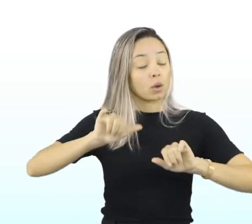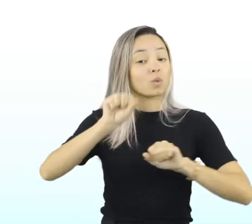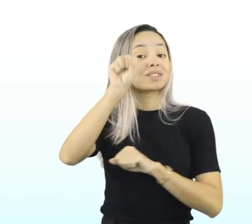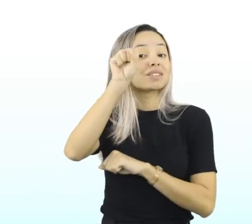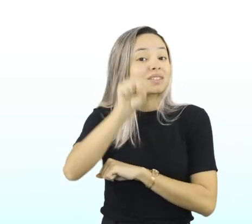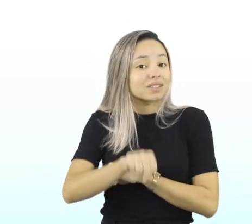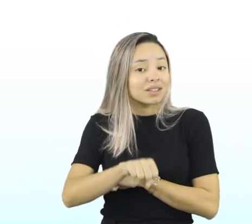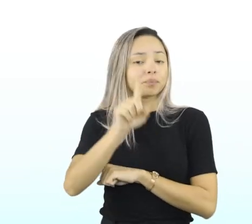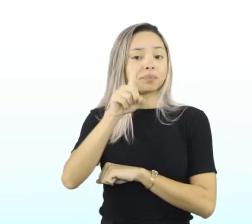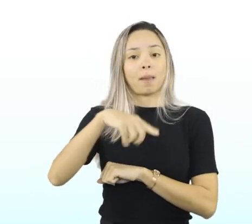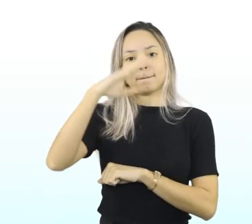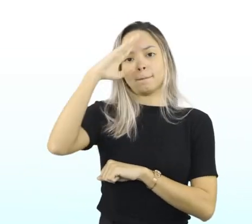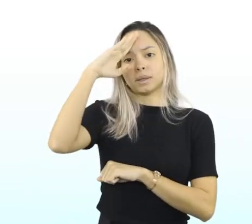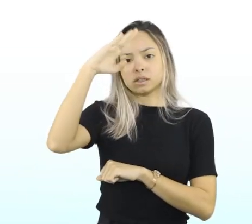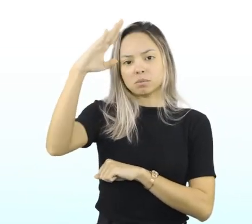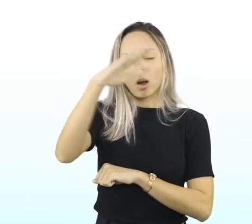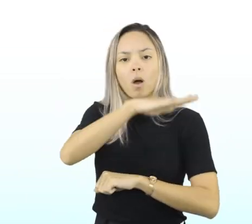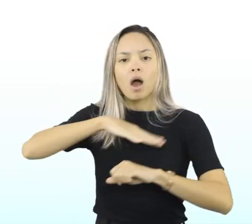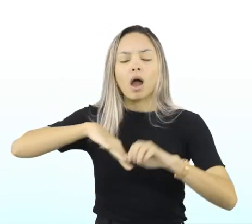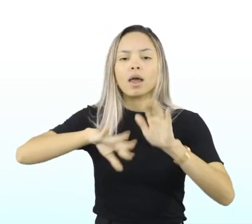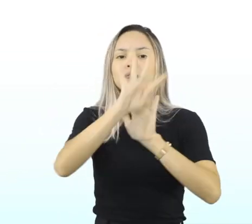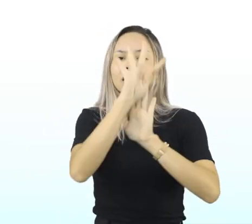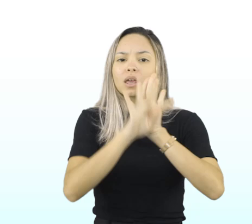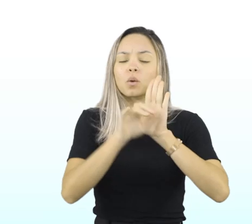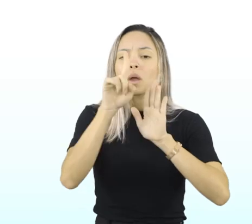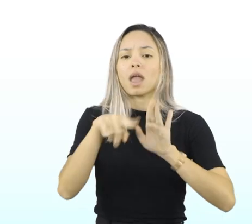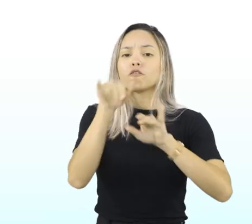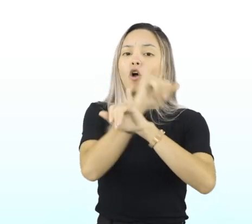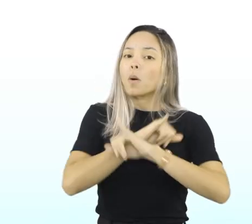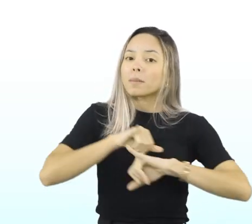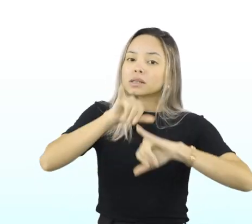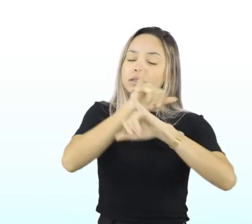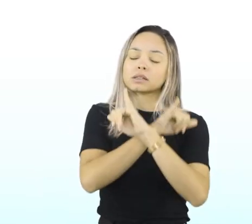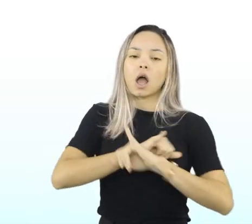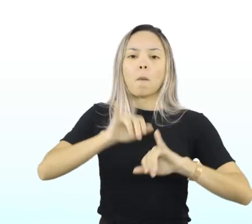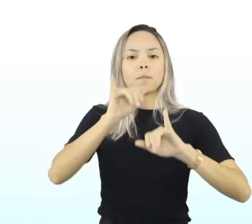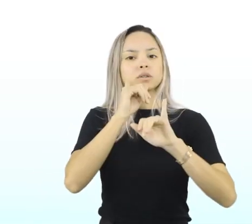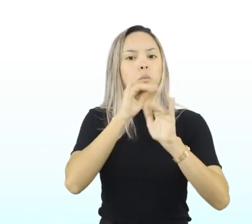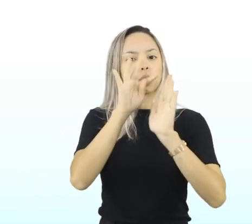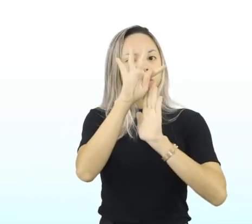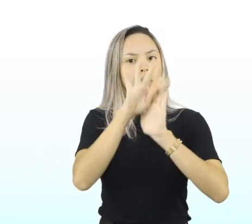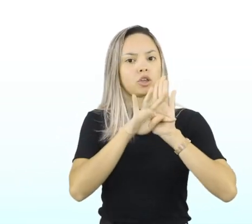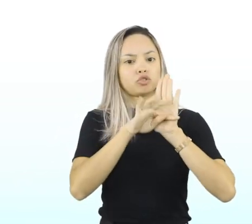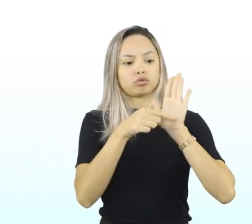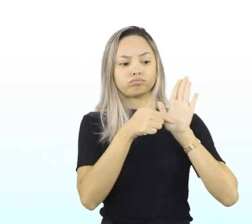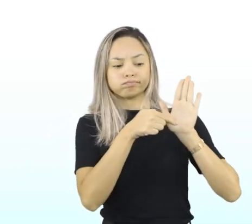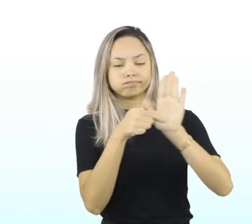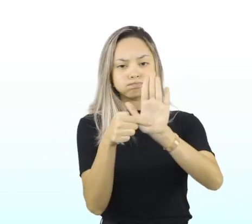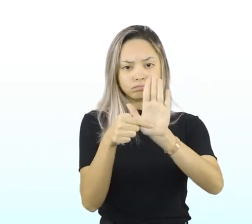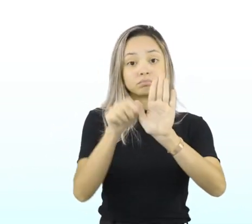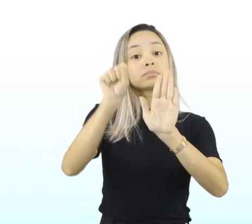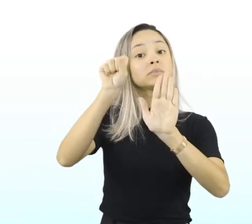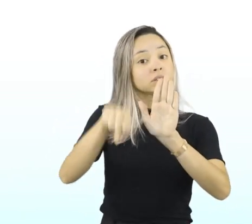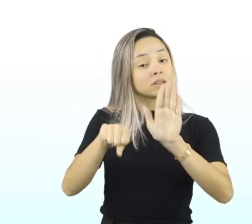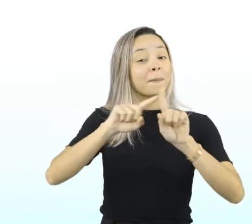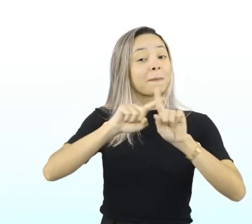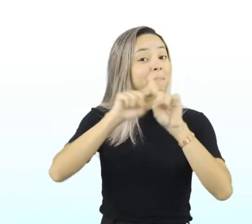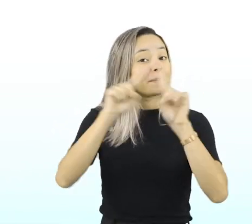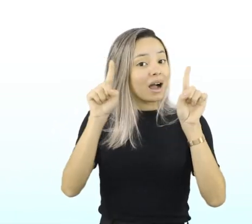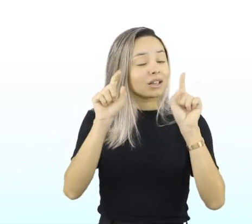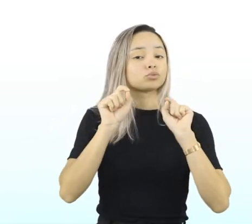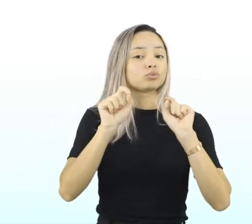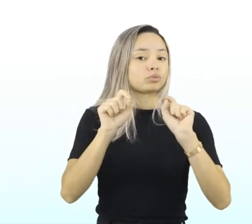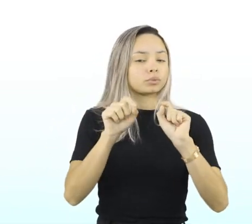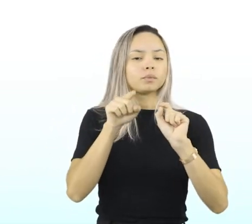apresenta a informatividade. Então é um dos princípios da textualidade, é a informação, o texto expositivo. Só